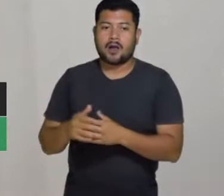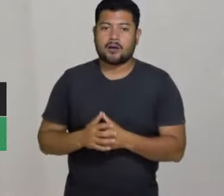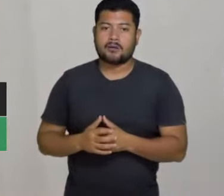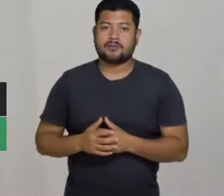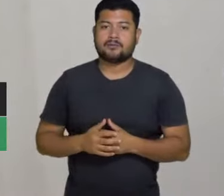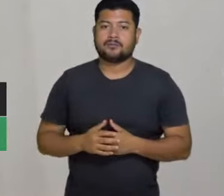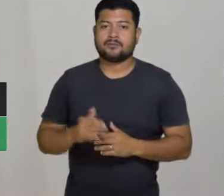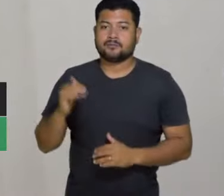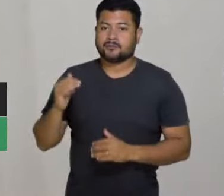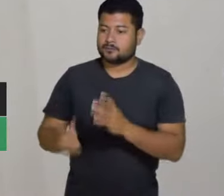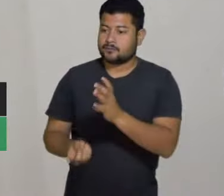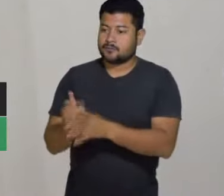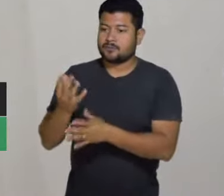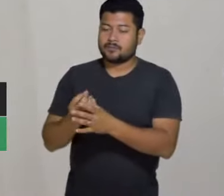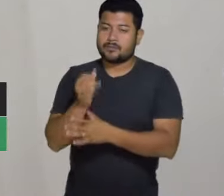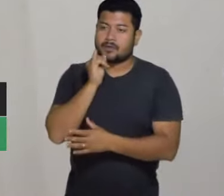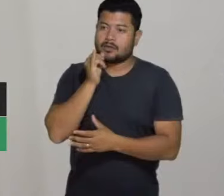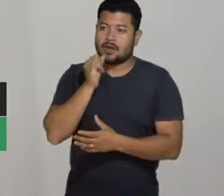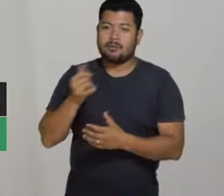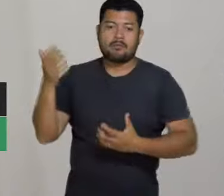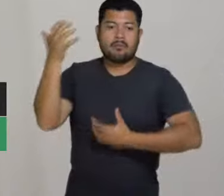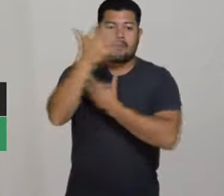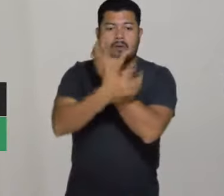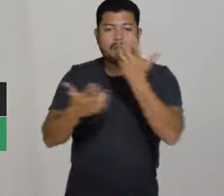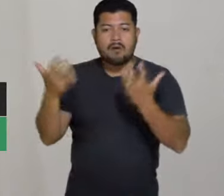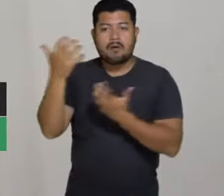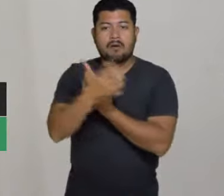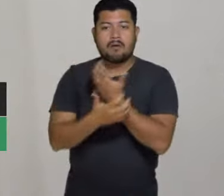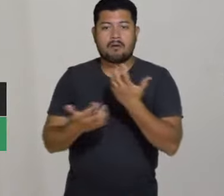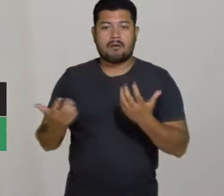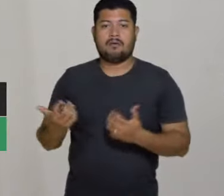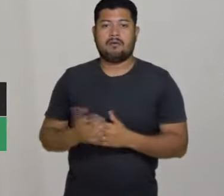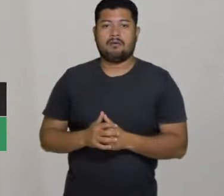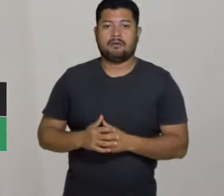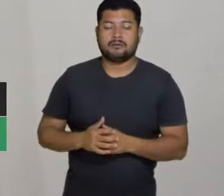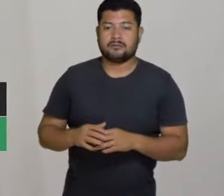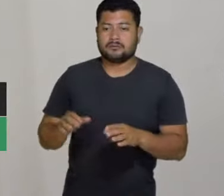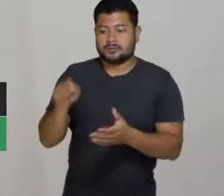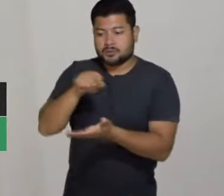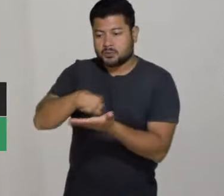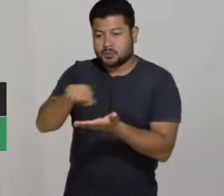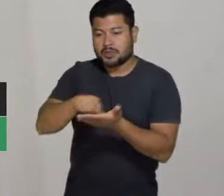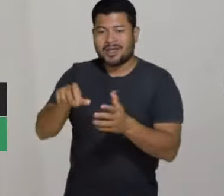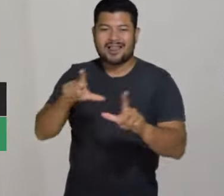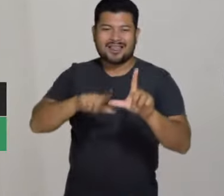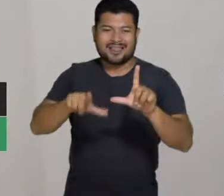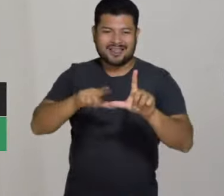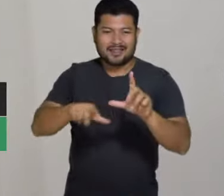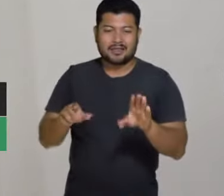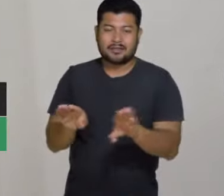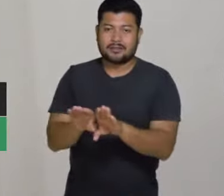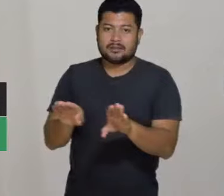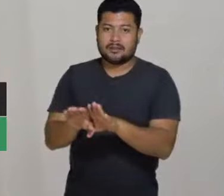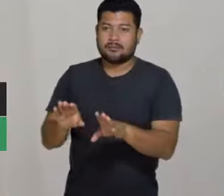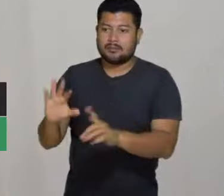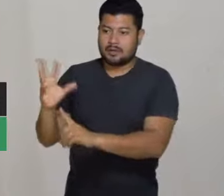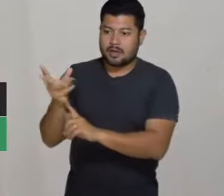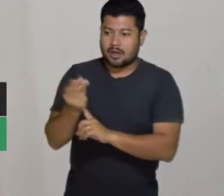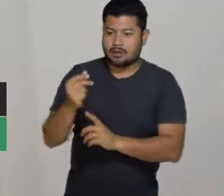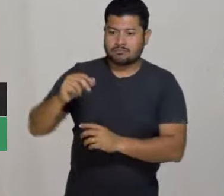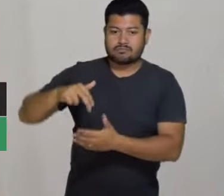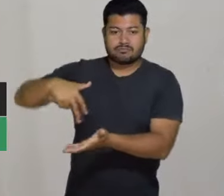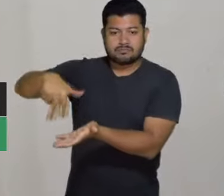desenvolver os enredos das escolas de samba, desenvolver os sambas enredos, desenvolver a parte artística coreógrafa, a